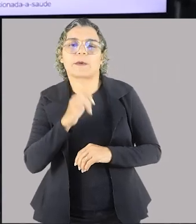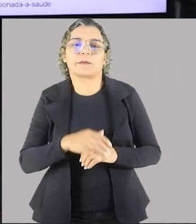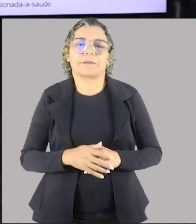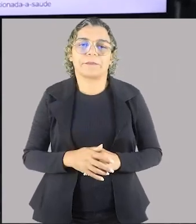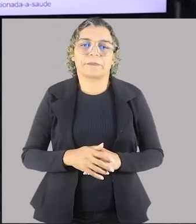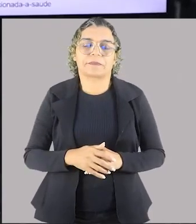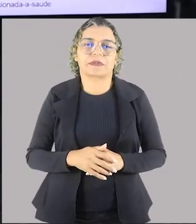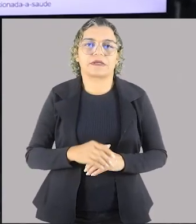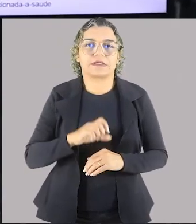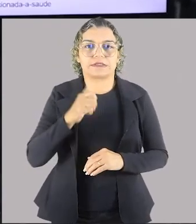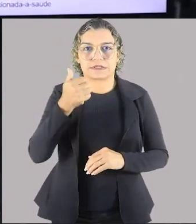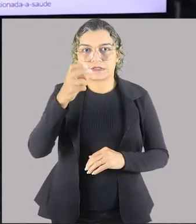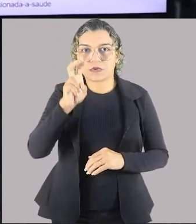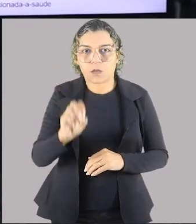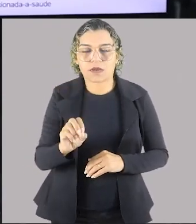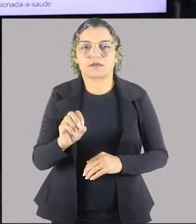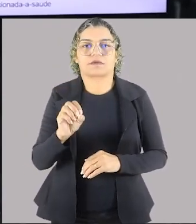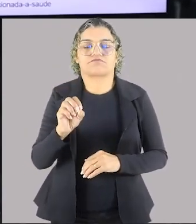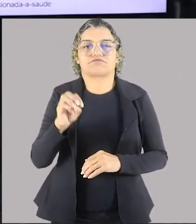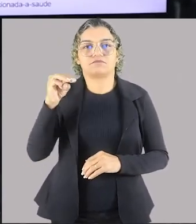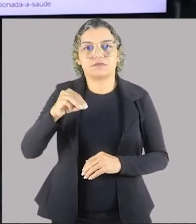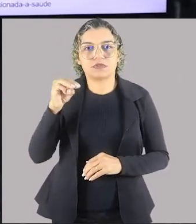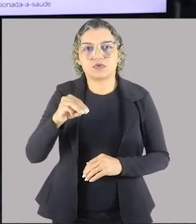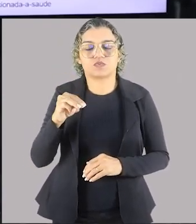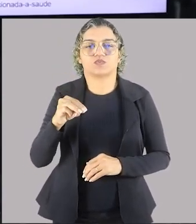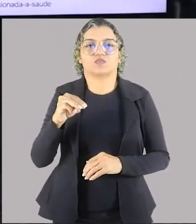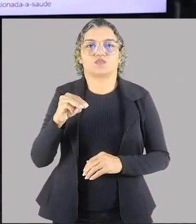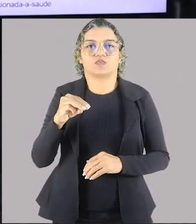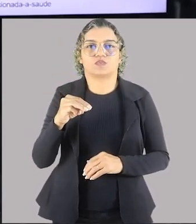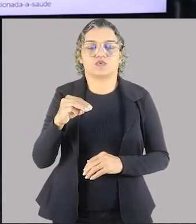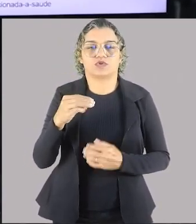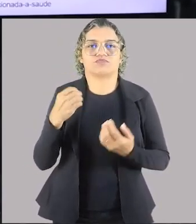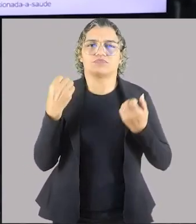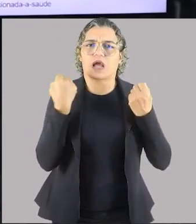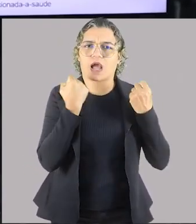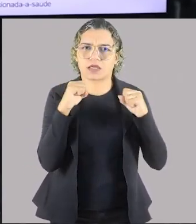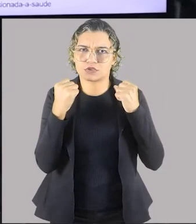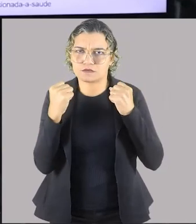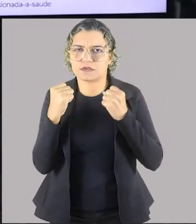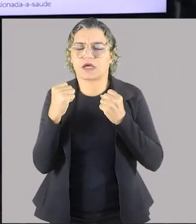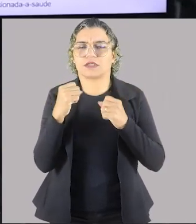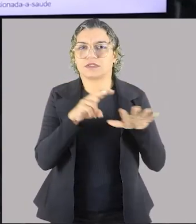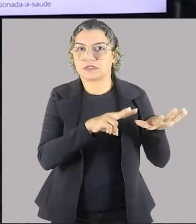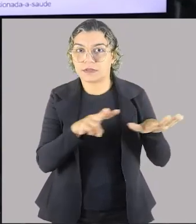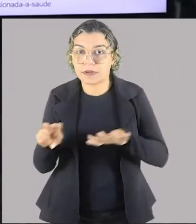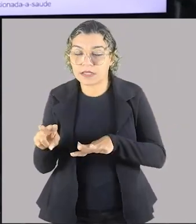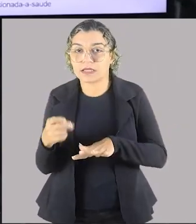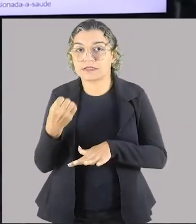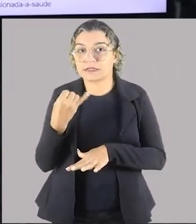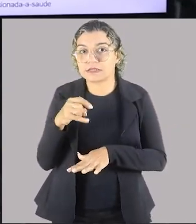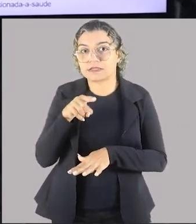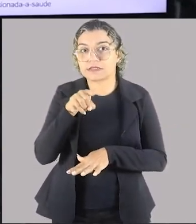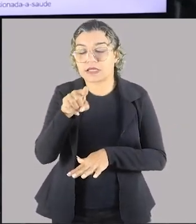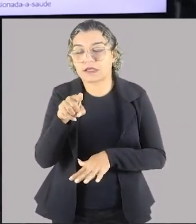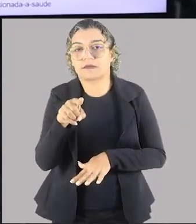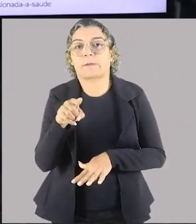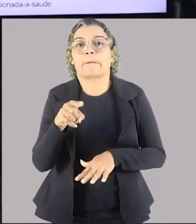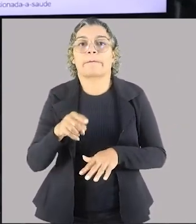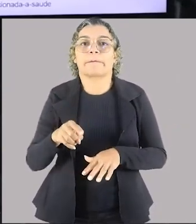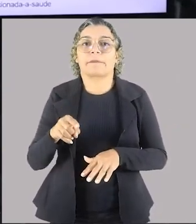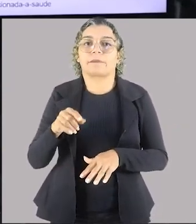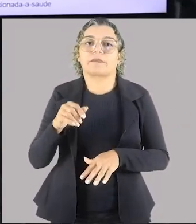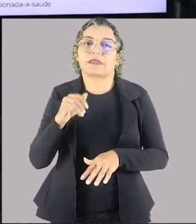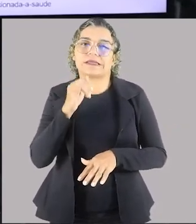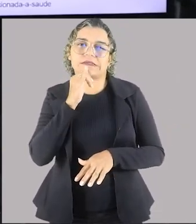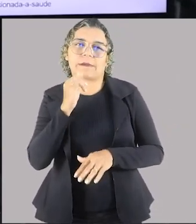esses 150 minutos de atividades semanais, mas se você tem um elevado tempo